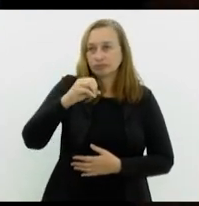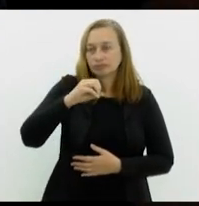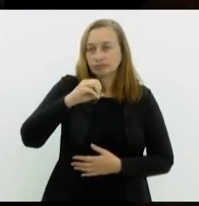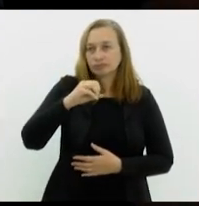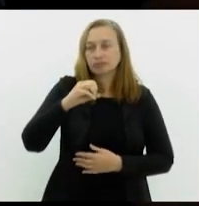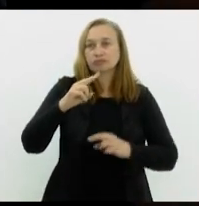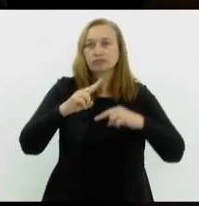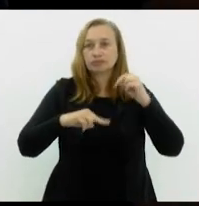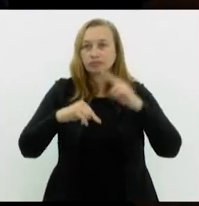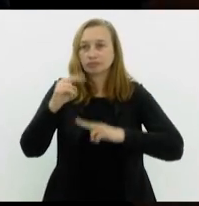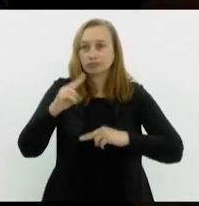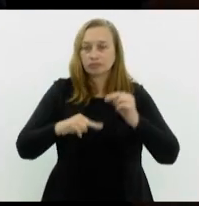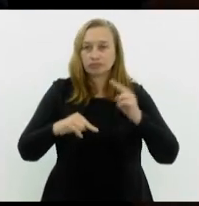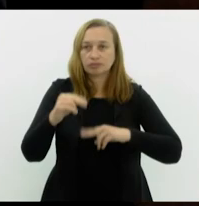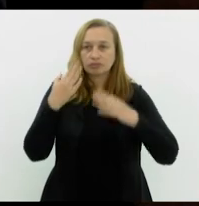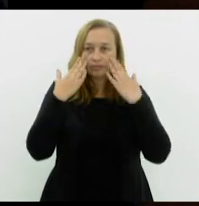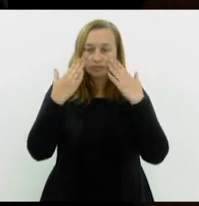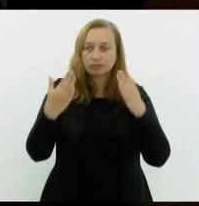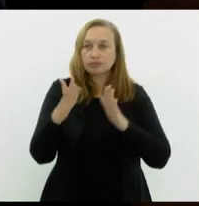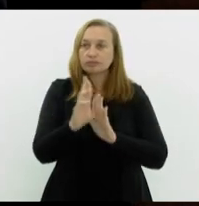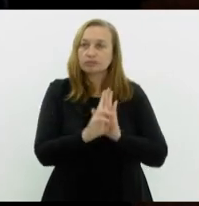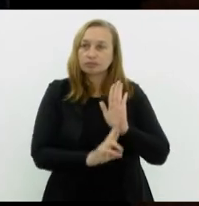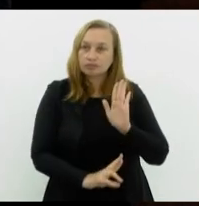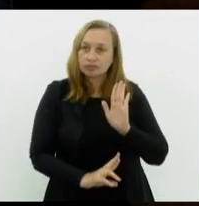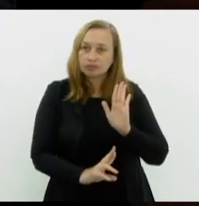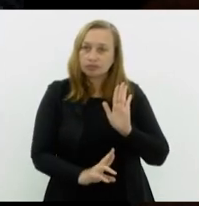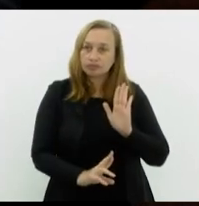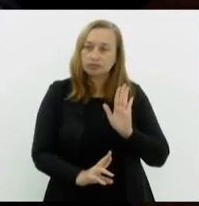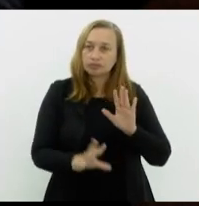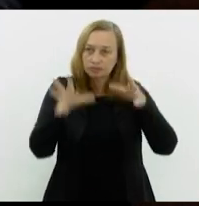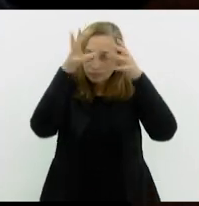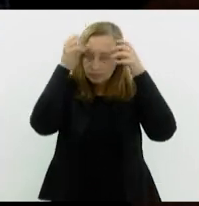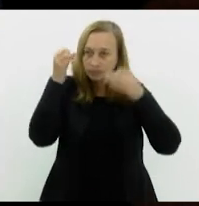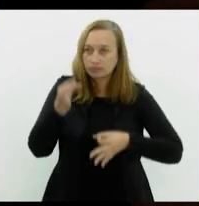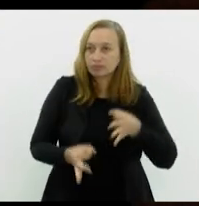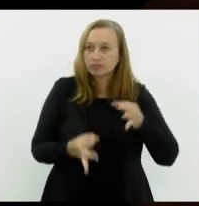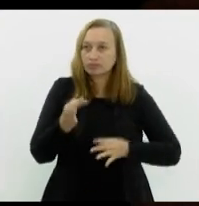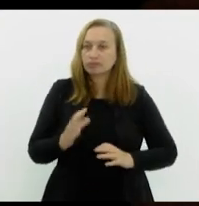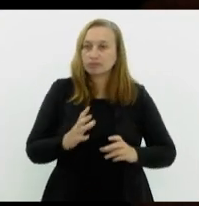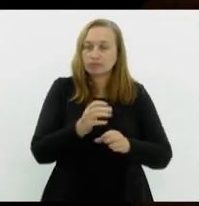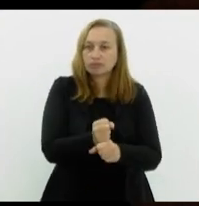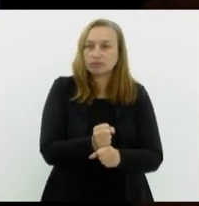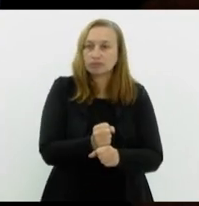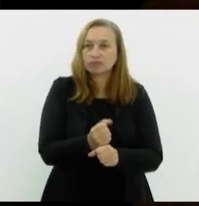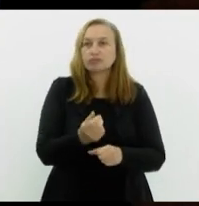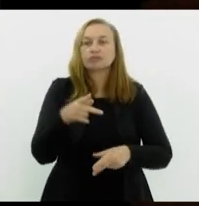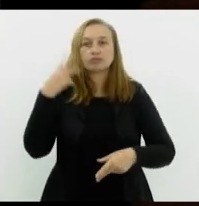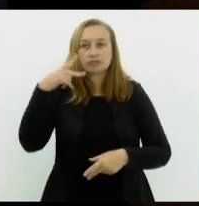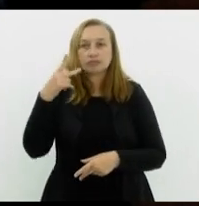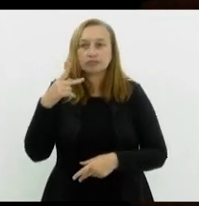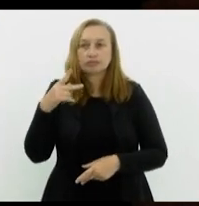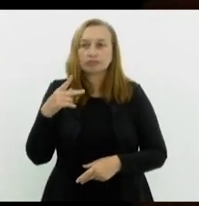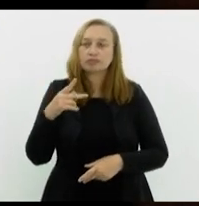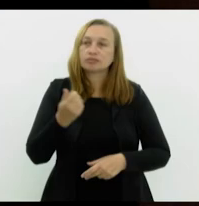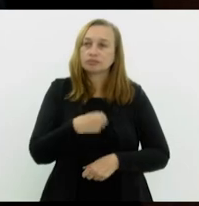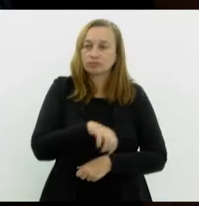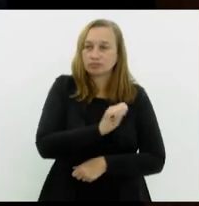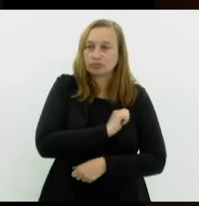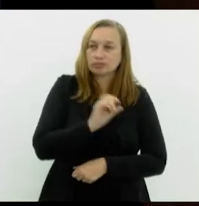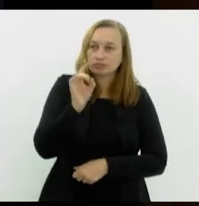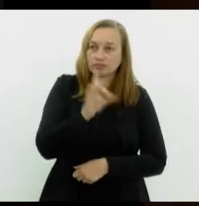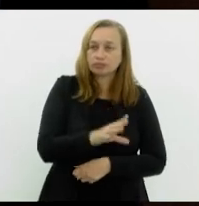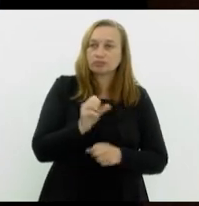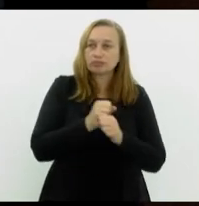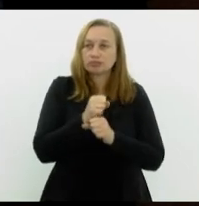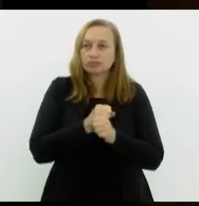de um relatório elaborado pelo Tribunal de Contas do Estado sobre a política de incentivos fiscais nos últimos anos. Então, a ideia, o Tribunal